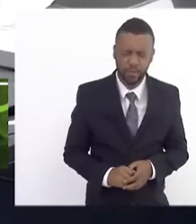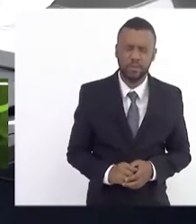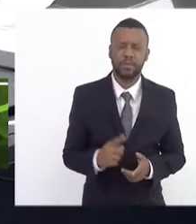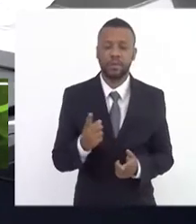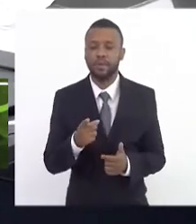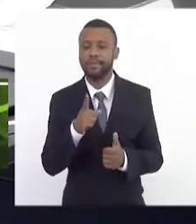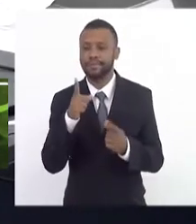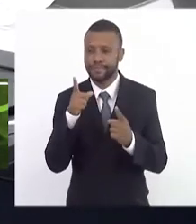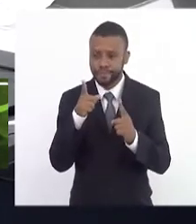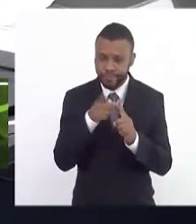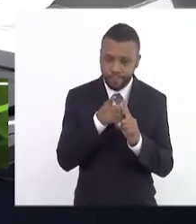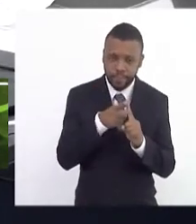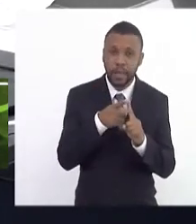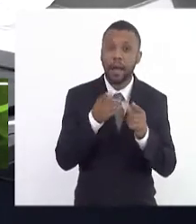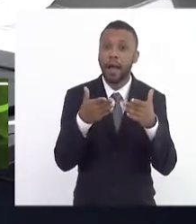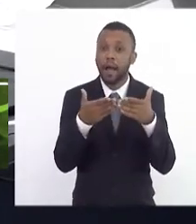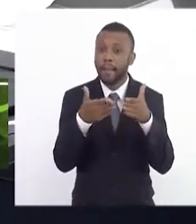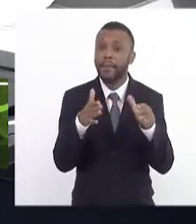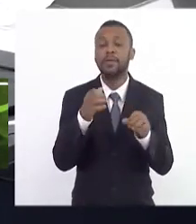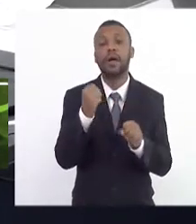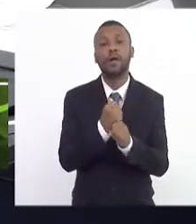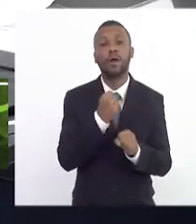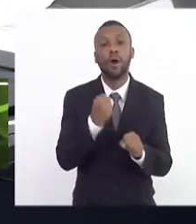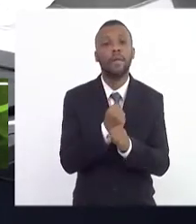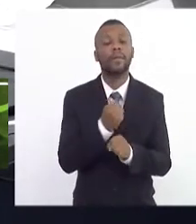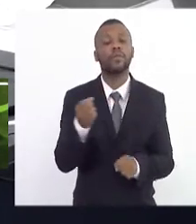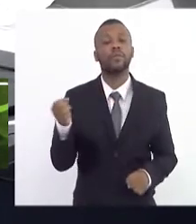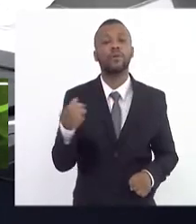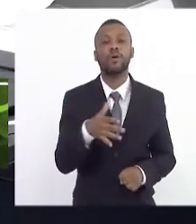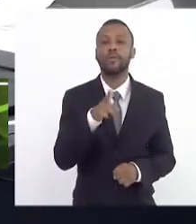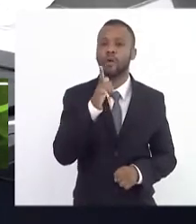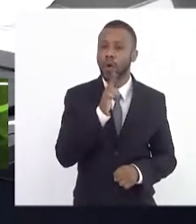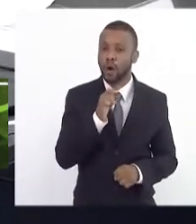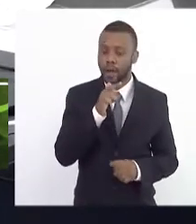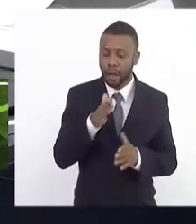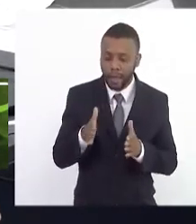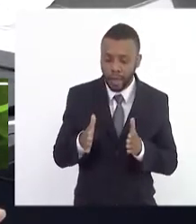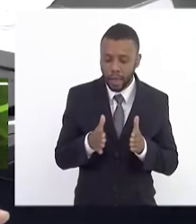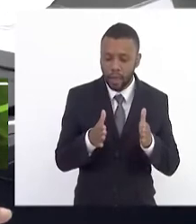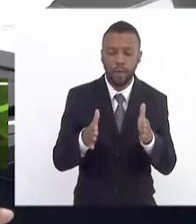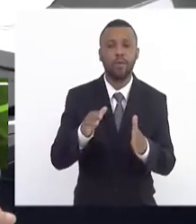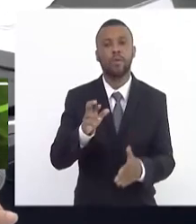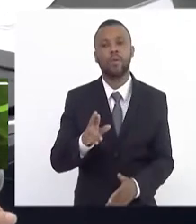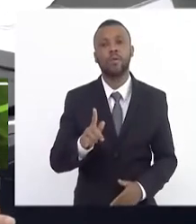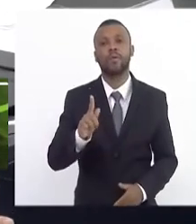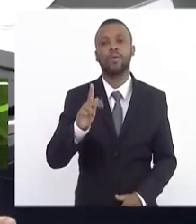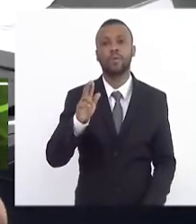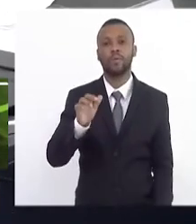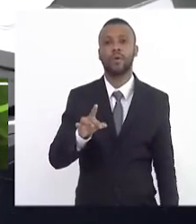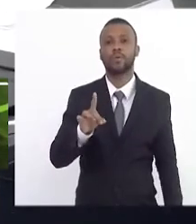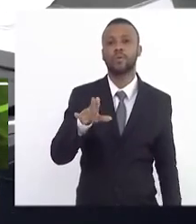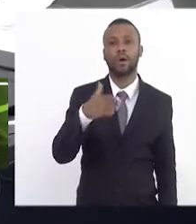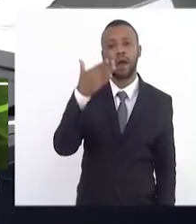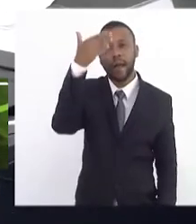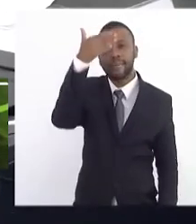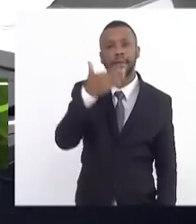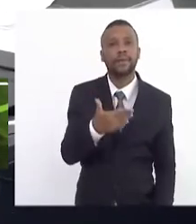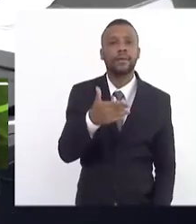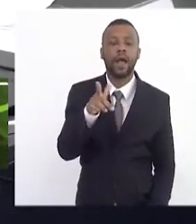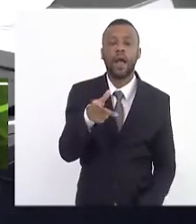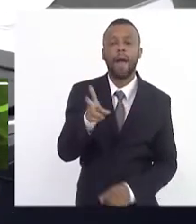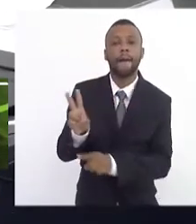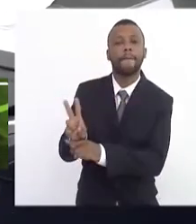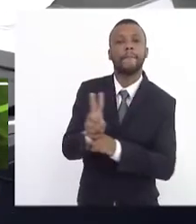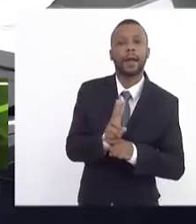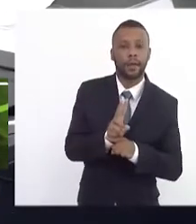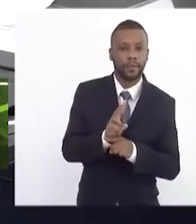Ampliação, o Novo Guandu, como sempre foi batizado esse investimento, evidencia-se que é um empréstimo da SEDAI, que continua a